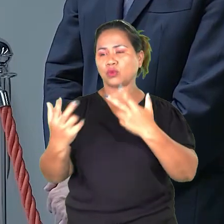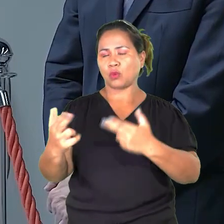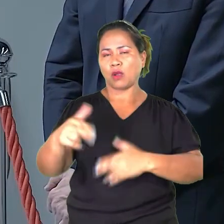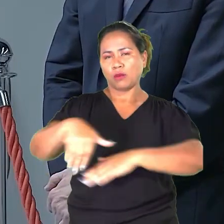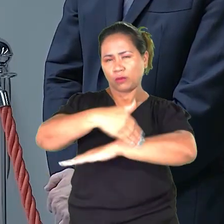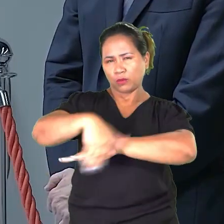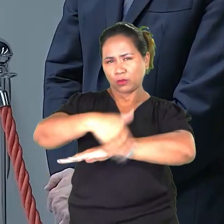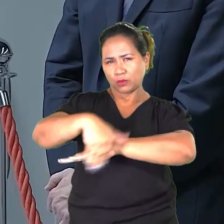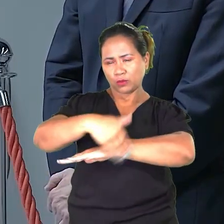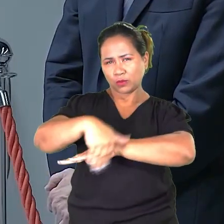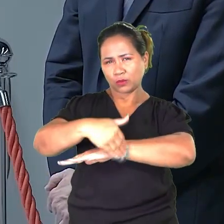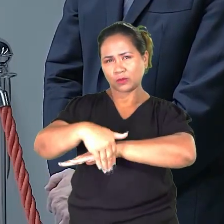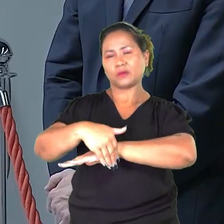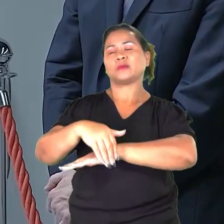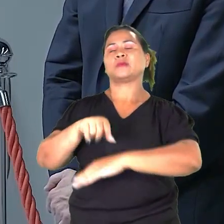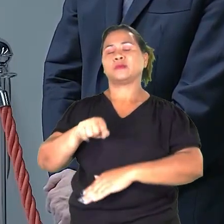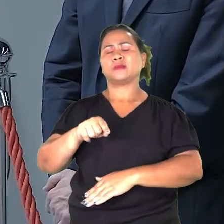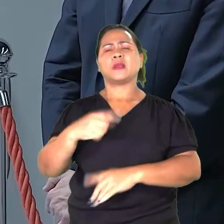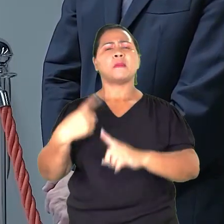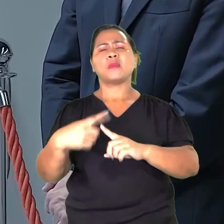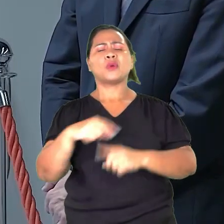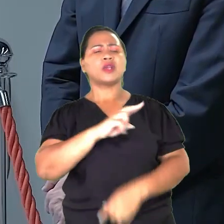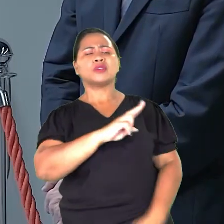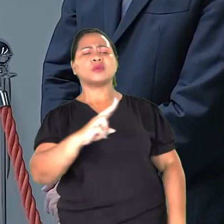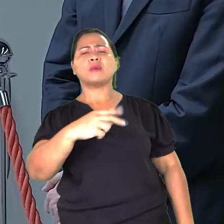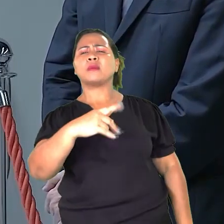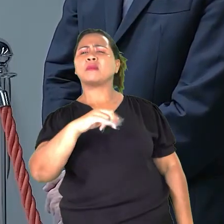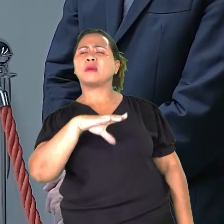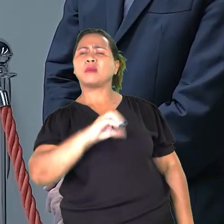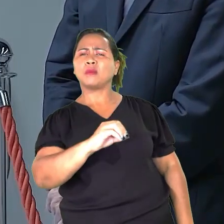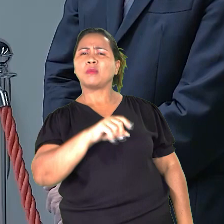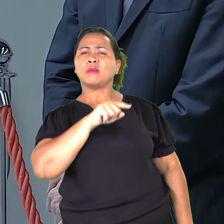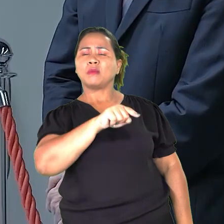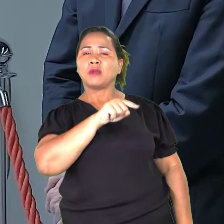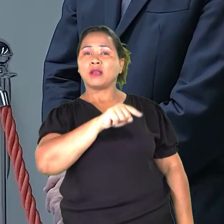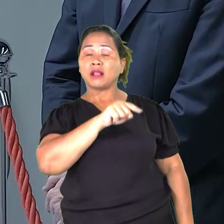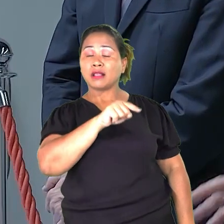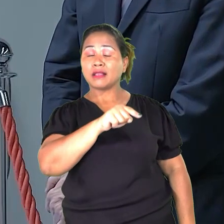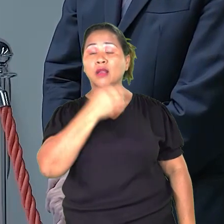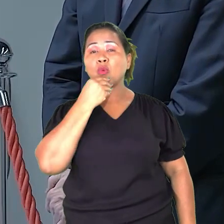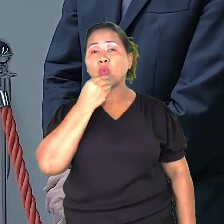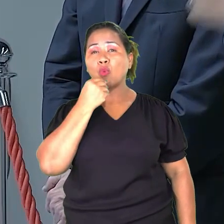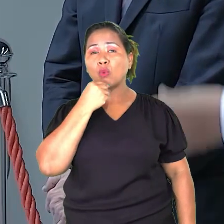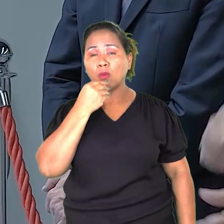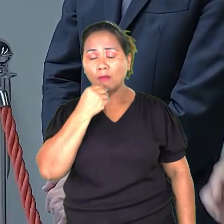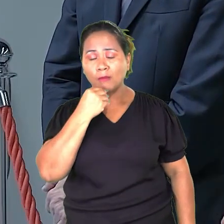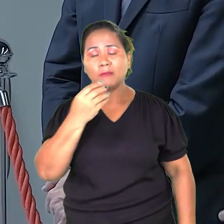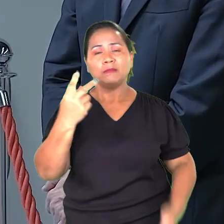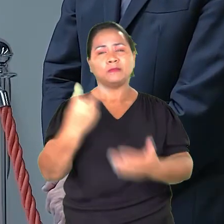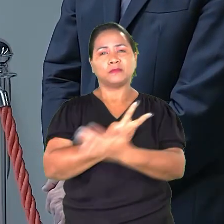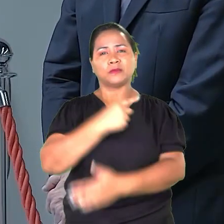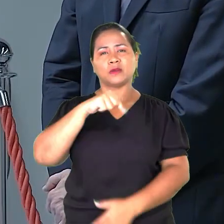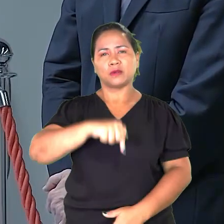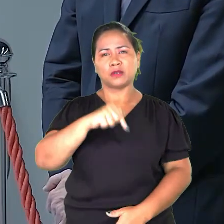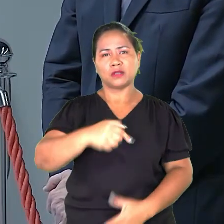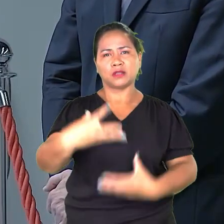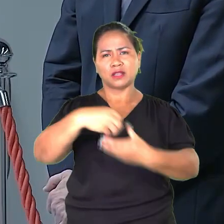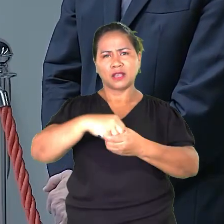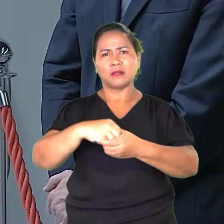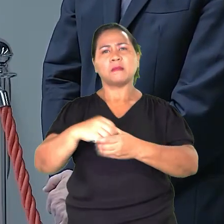CEMEL, e batizada em homenagem ao intelectual que protagonizou importante presença nas